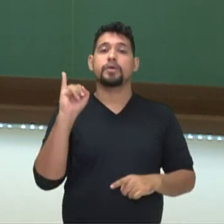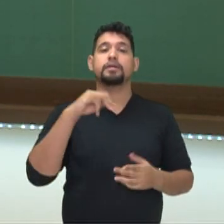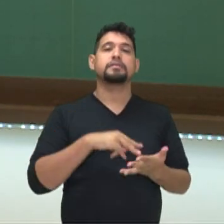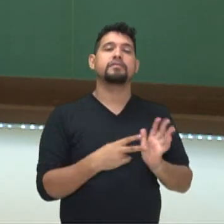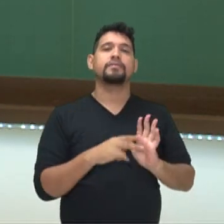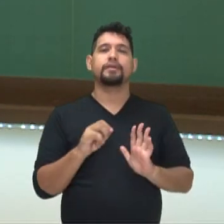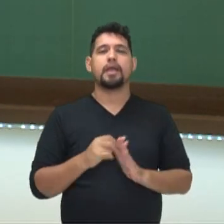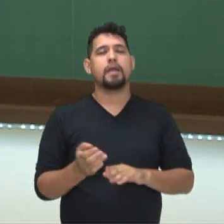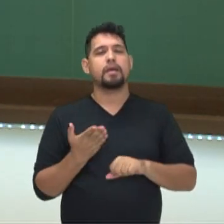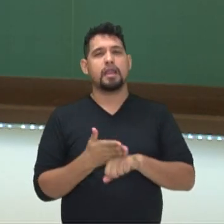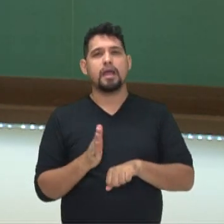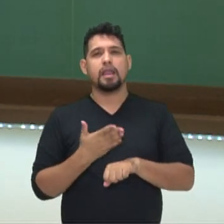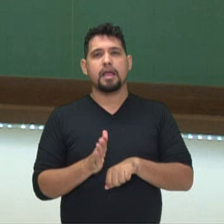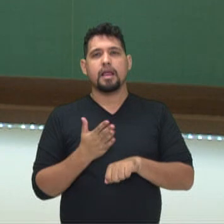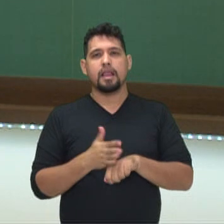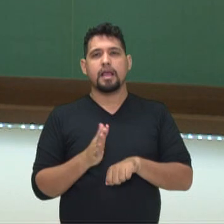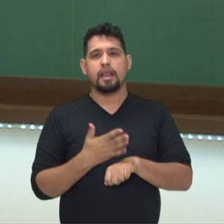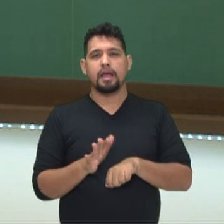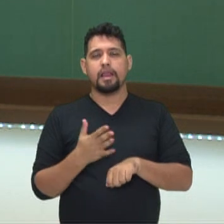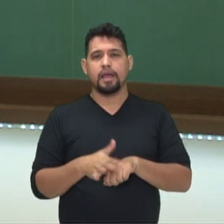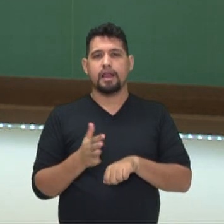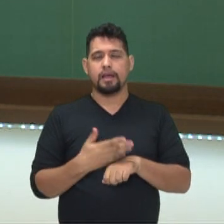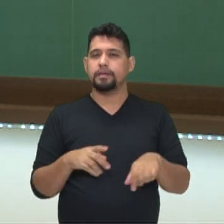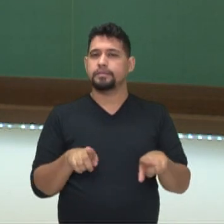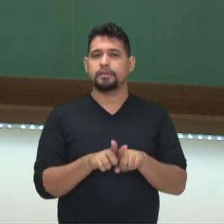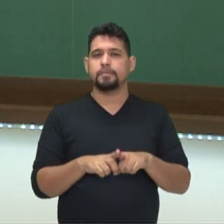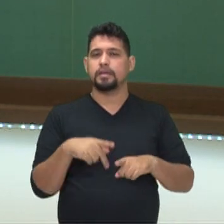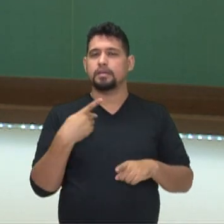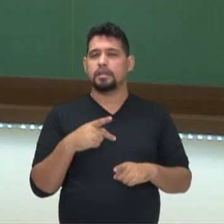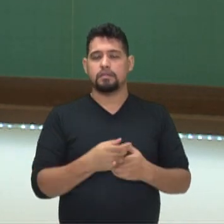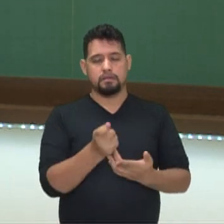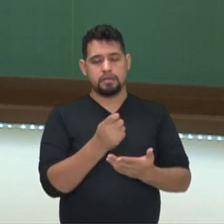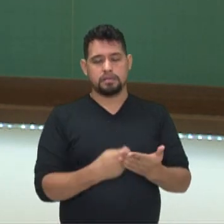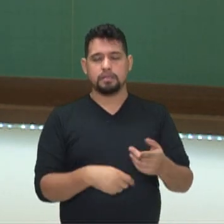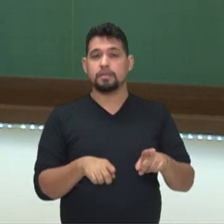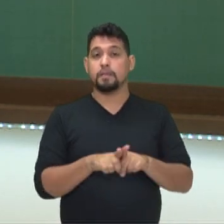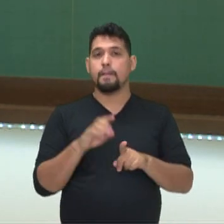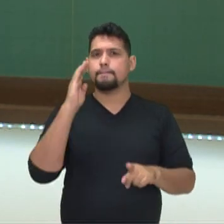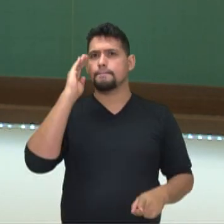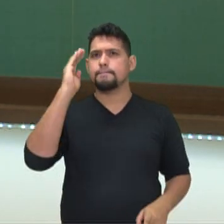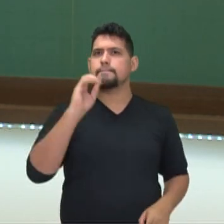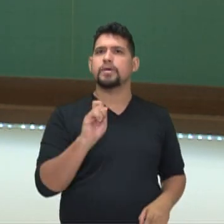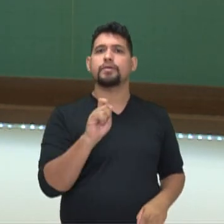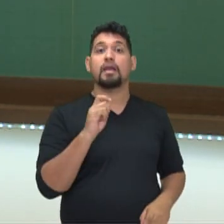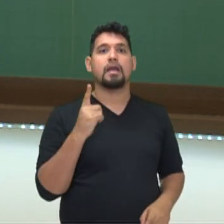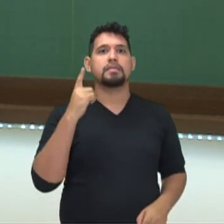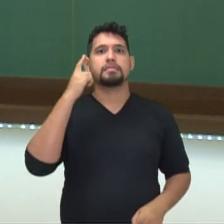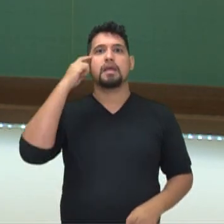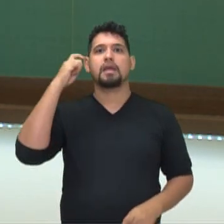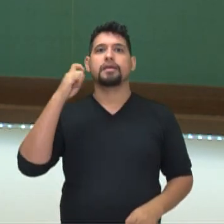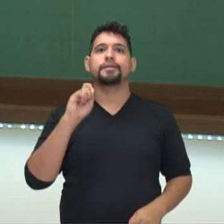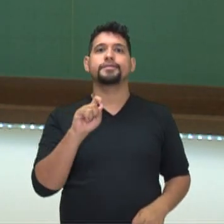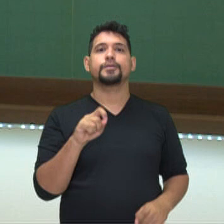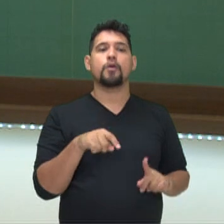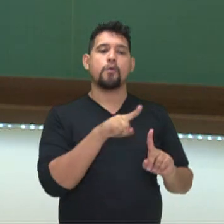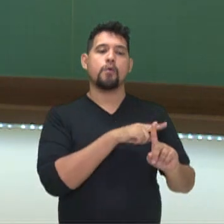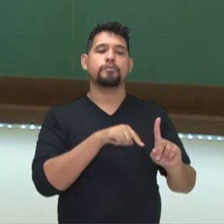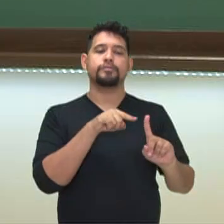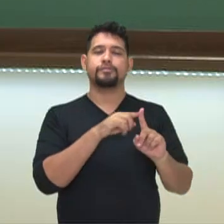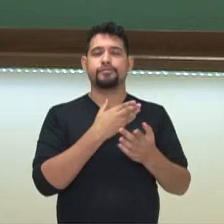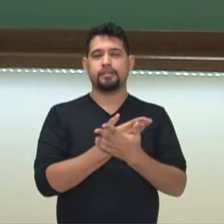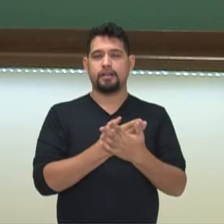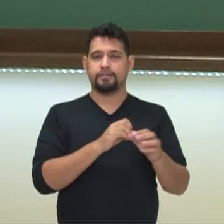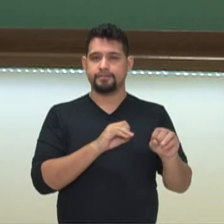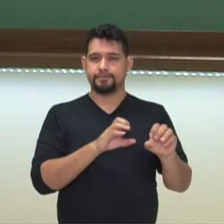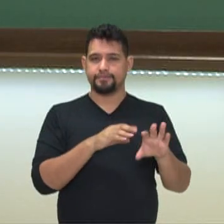esse exercitar da tua argumentação, da tua escrita e principal, a ideia que principal o objetivo da aula de